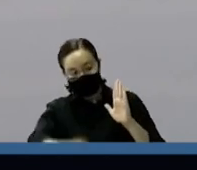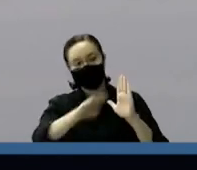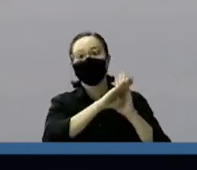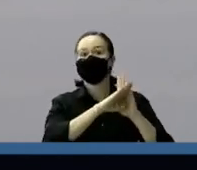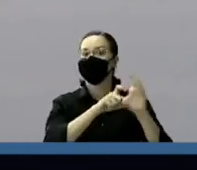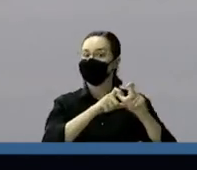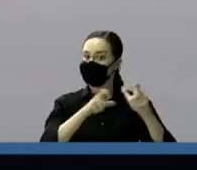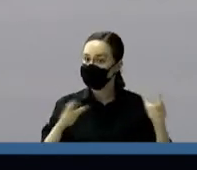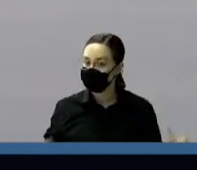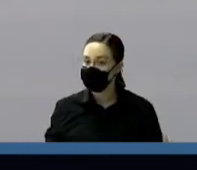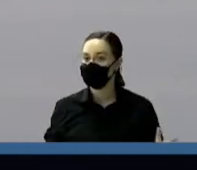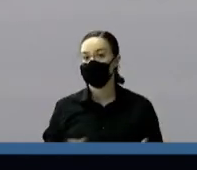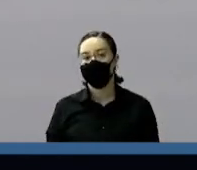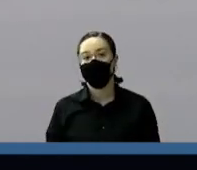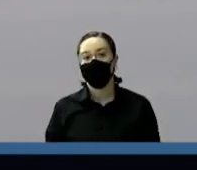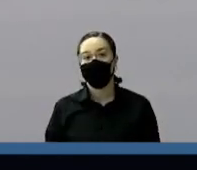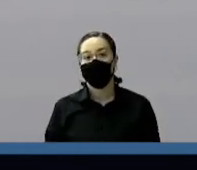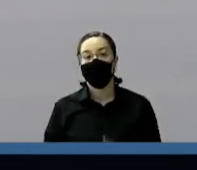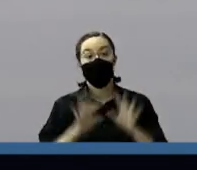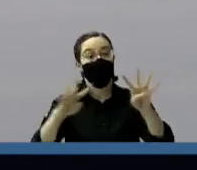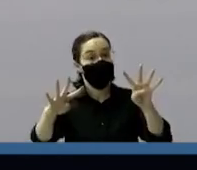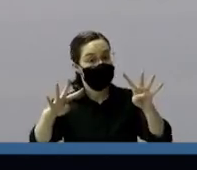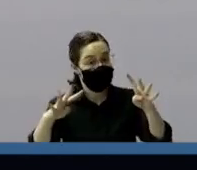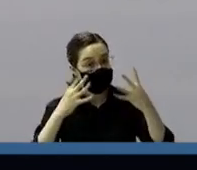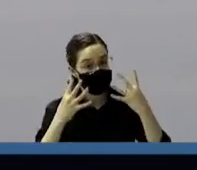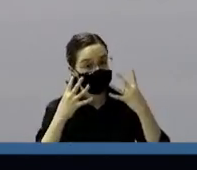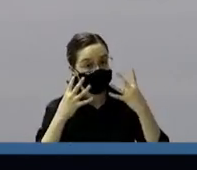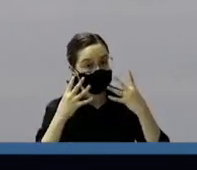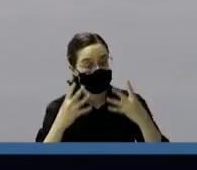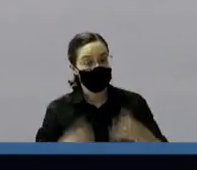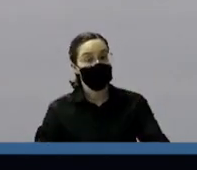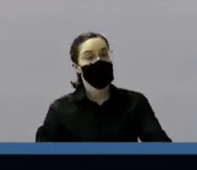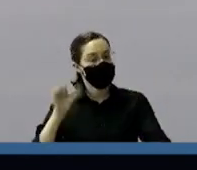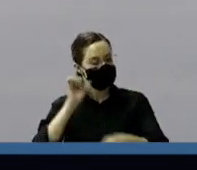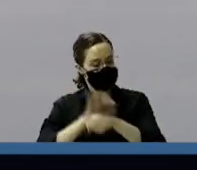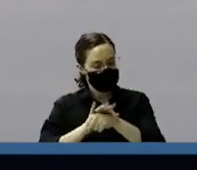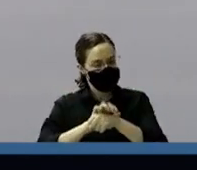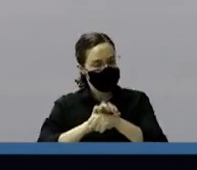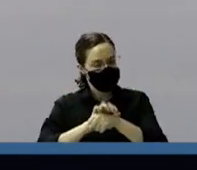presente, não vamos vacilar, não vamos afrouxar.